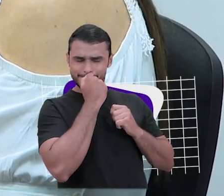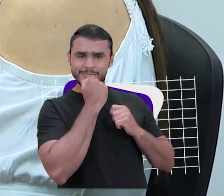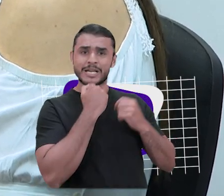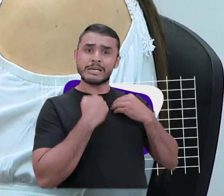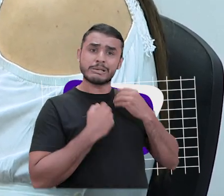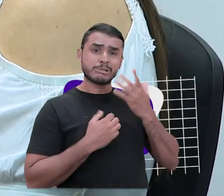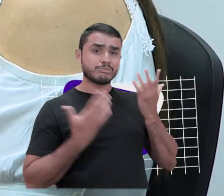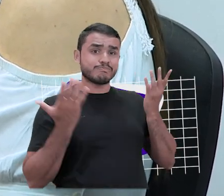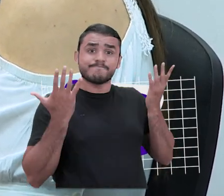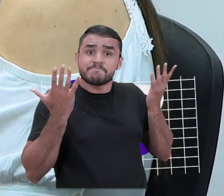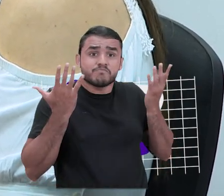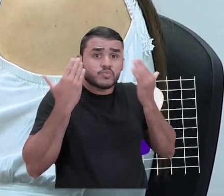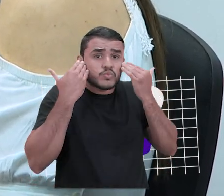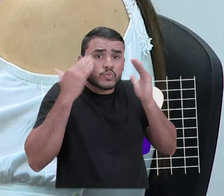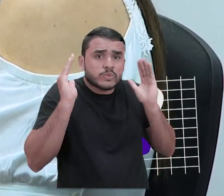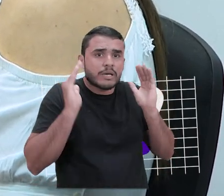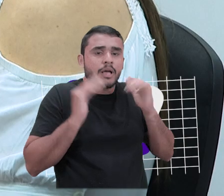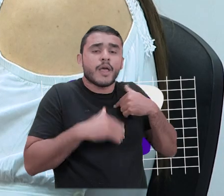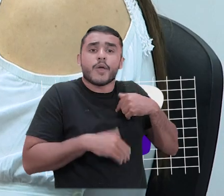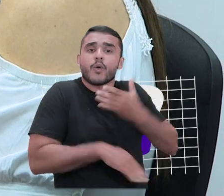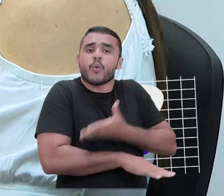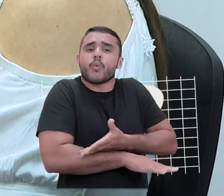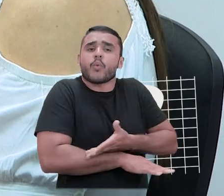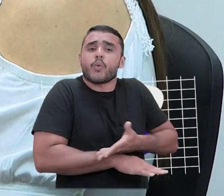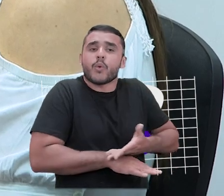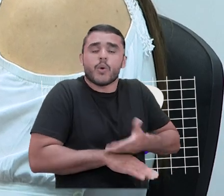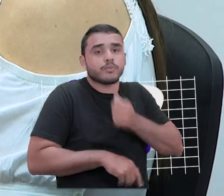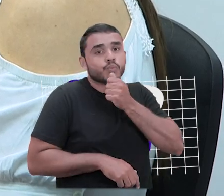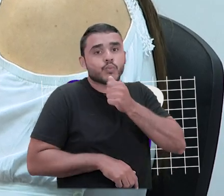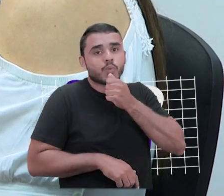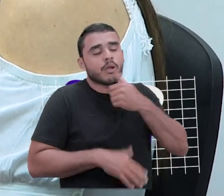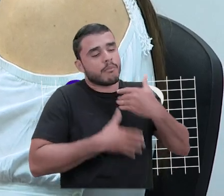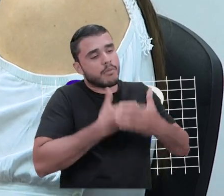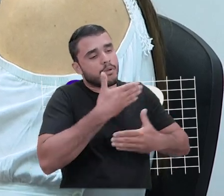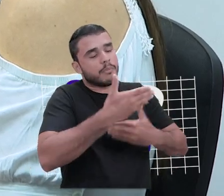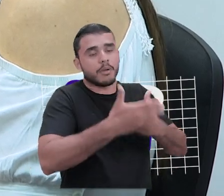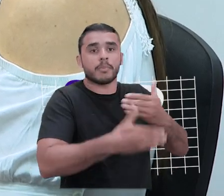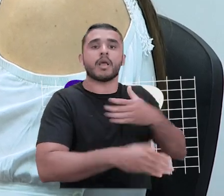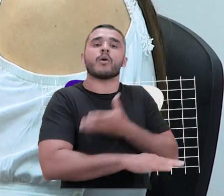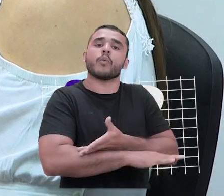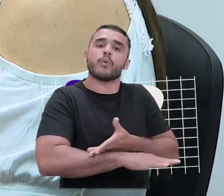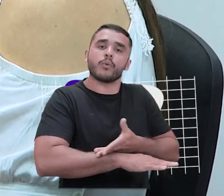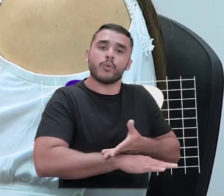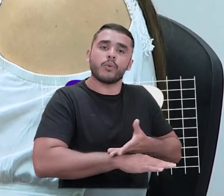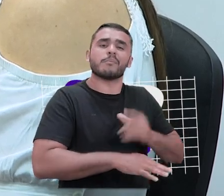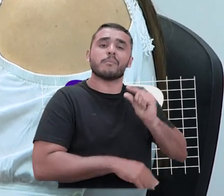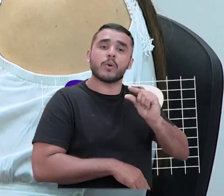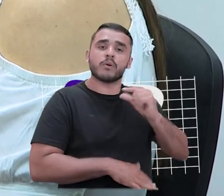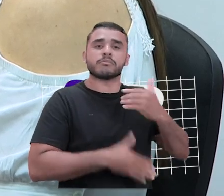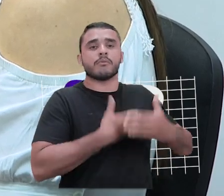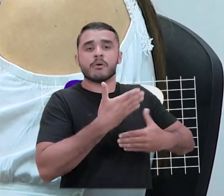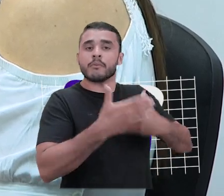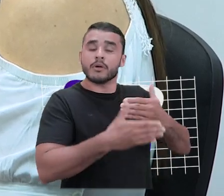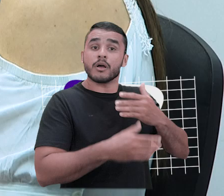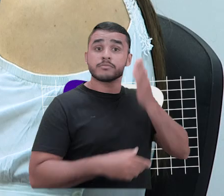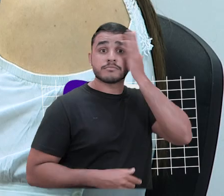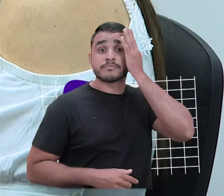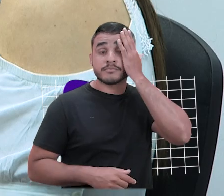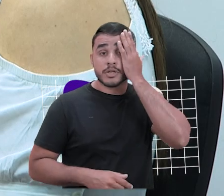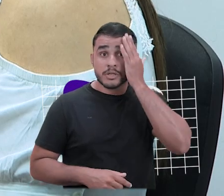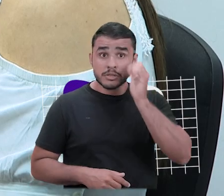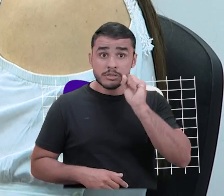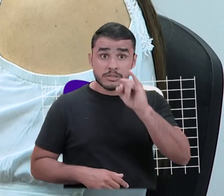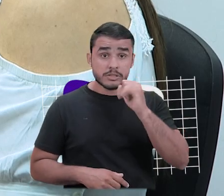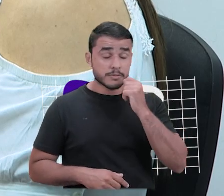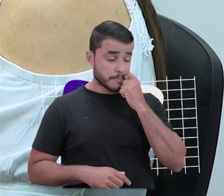acho até assim, muito reveladora. E é um processo, como eu falei, e vocês complementaram perfeitamente. Quando você tem um